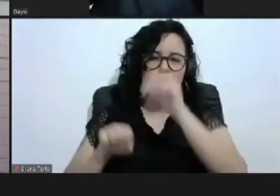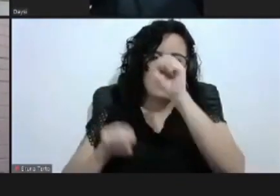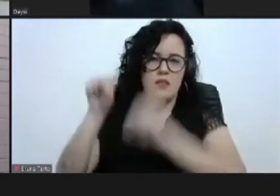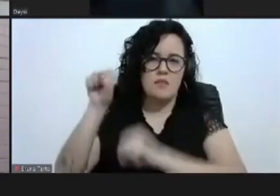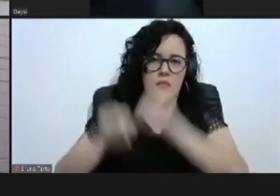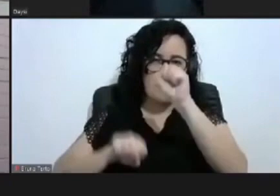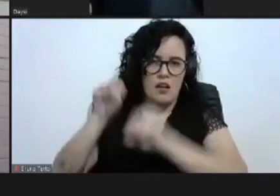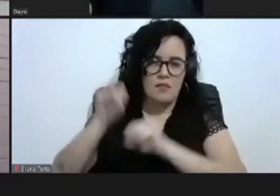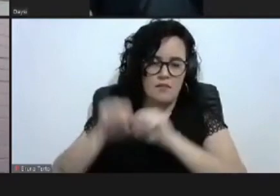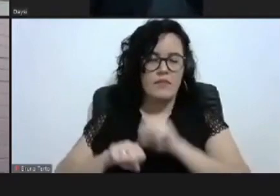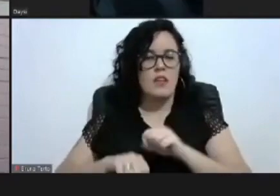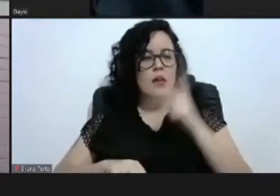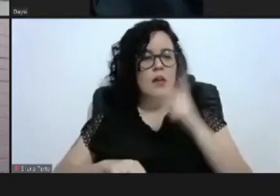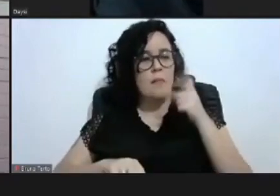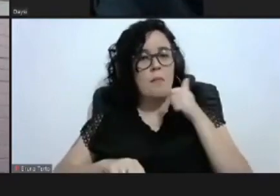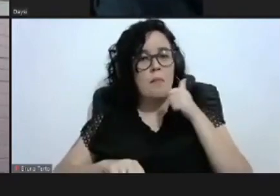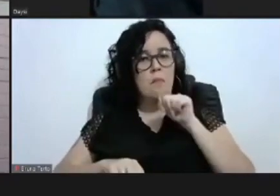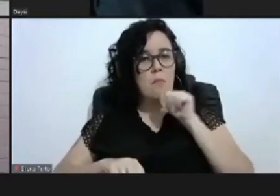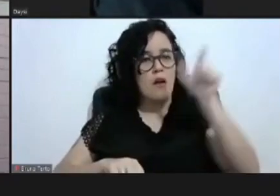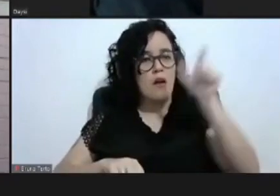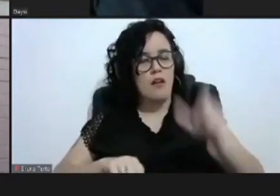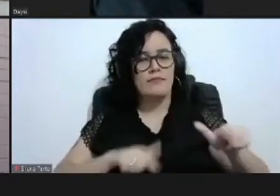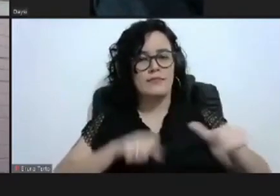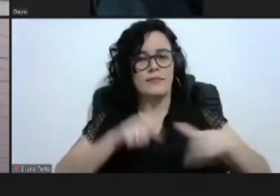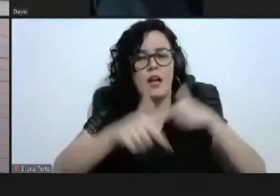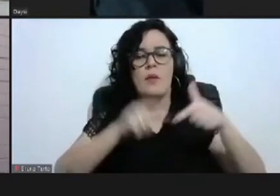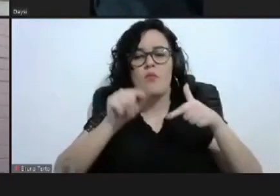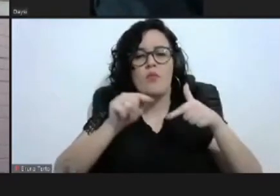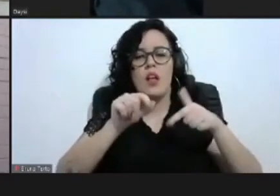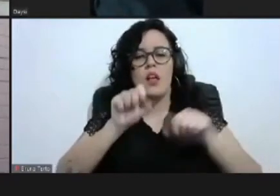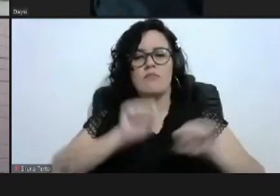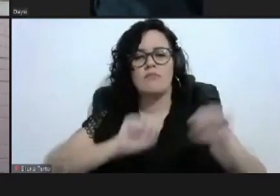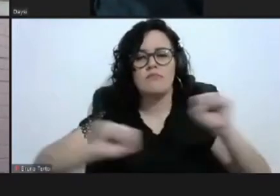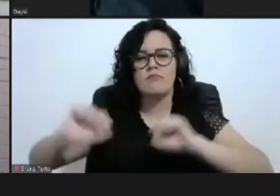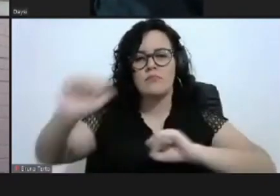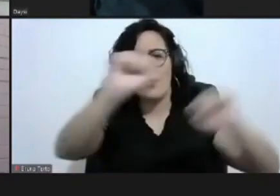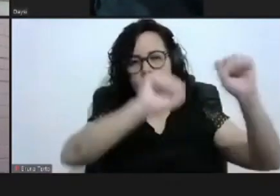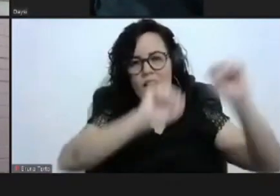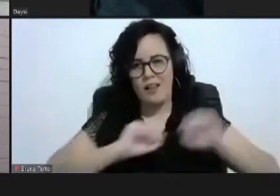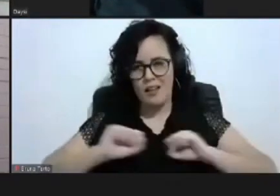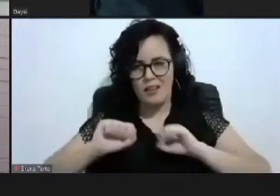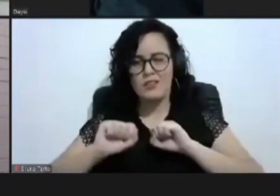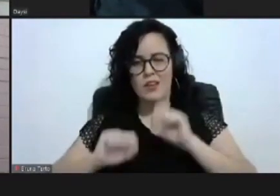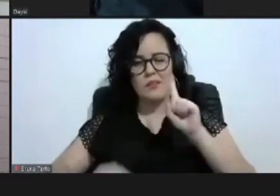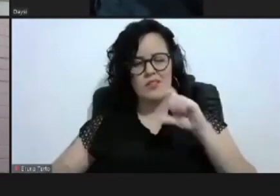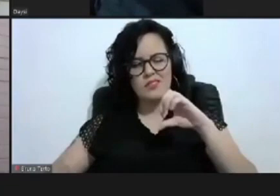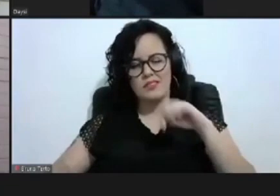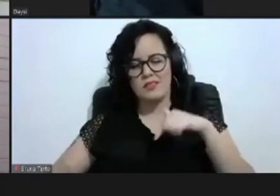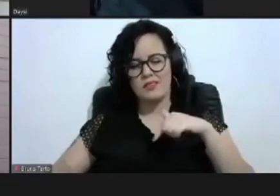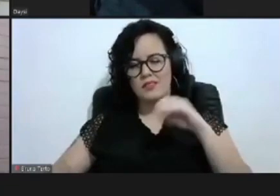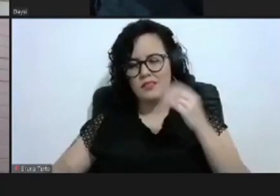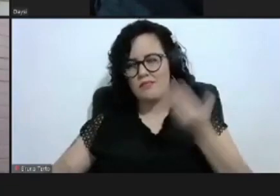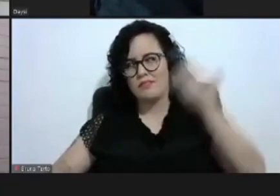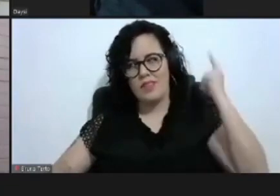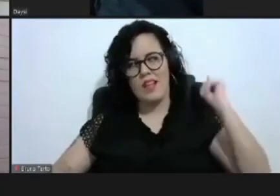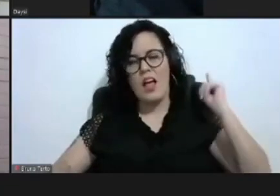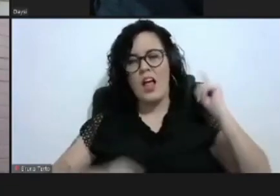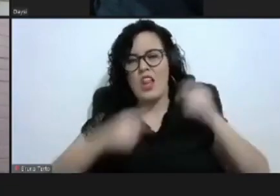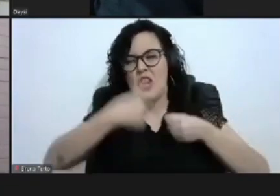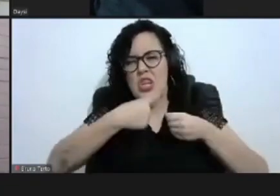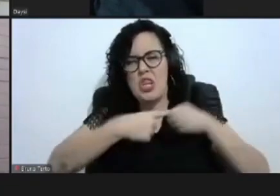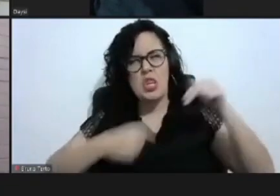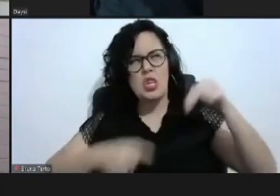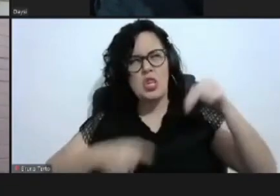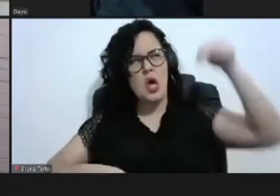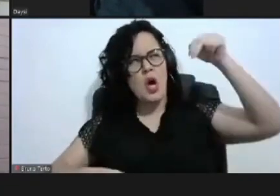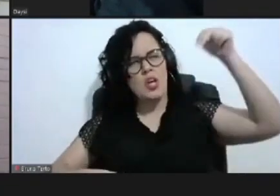como doméstica aqui em São Paulo, né, que era aquele período do final dos anos 70, e